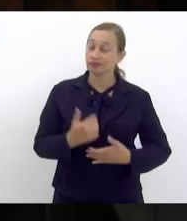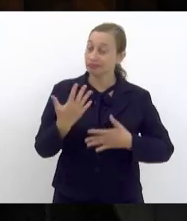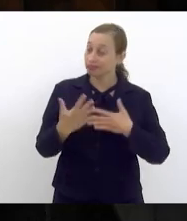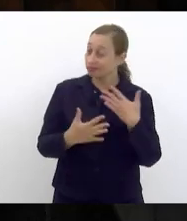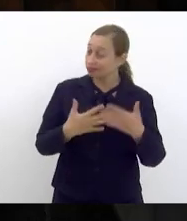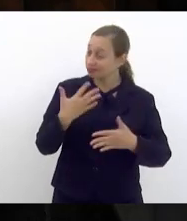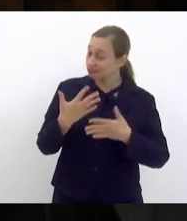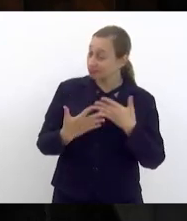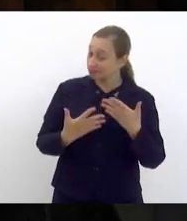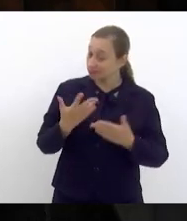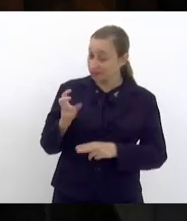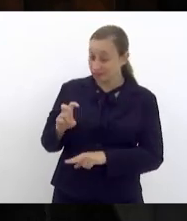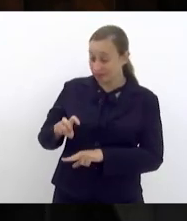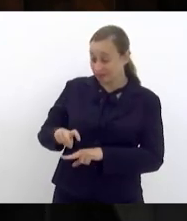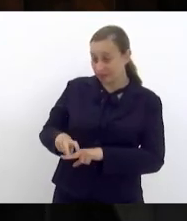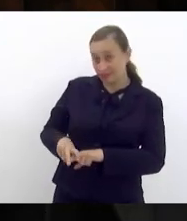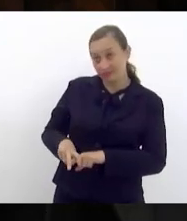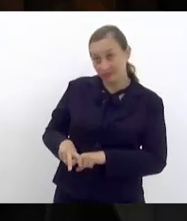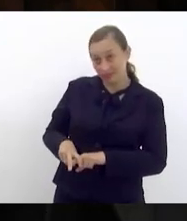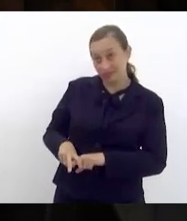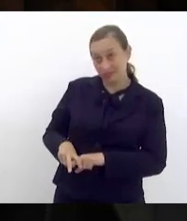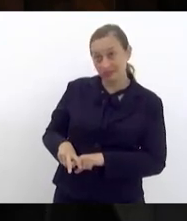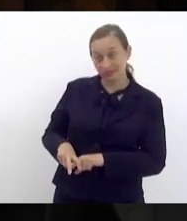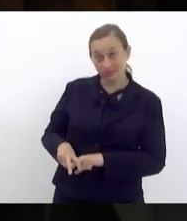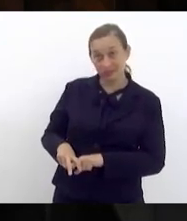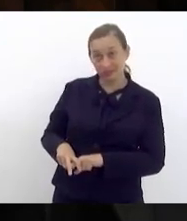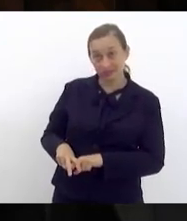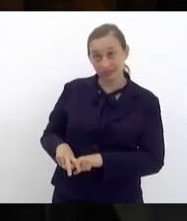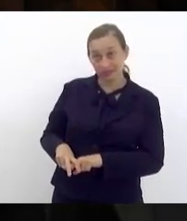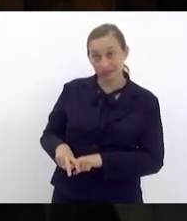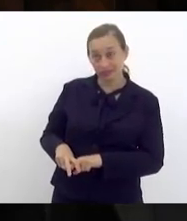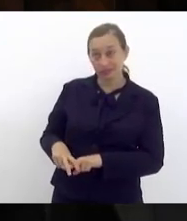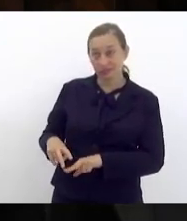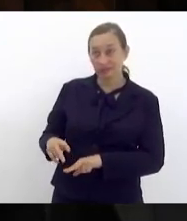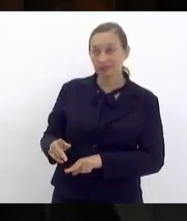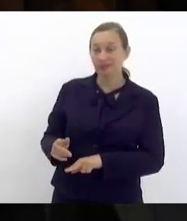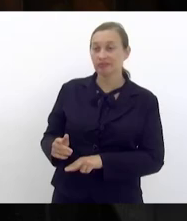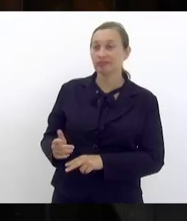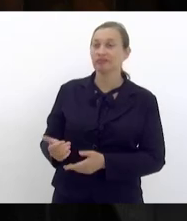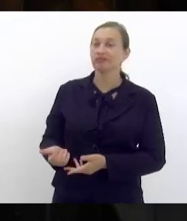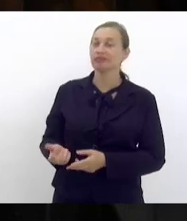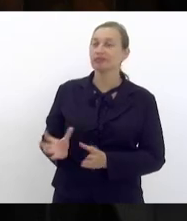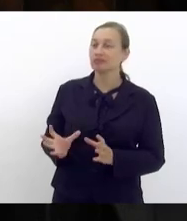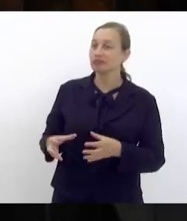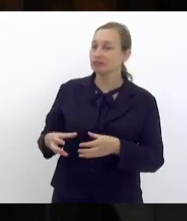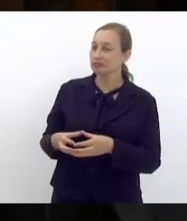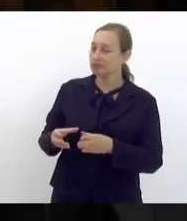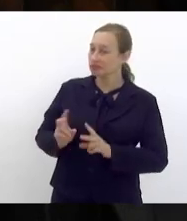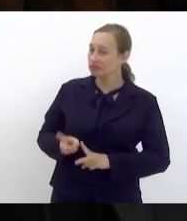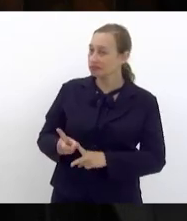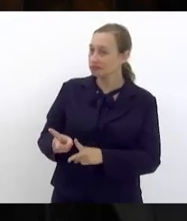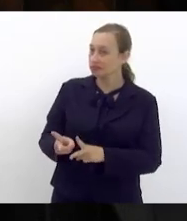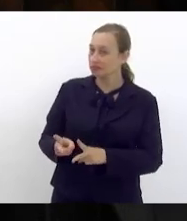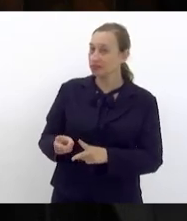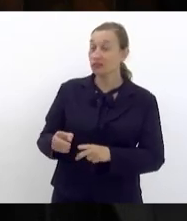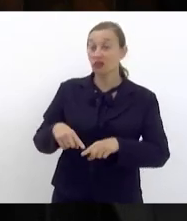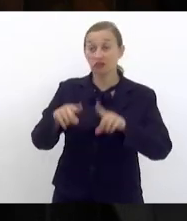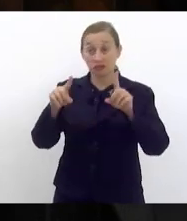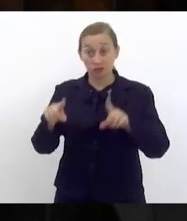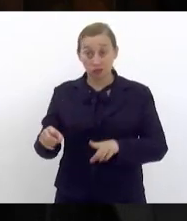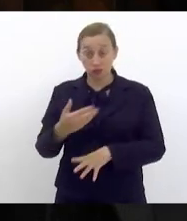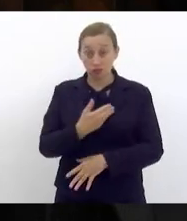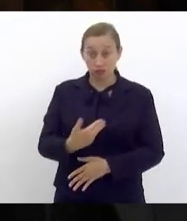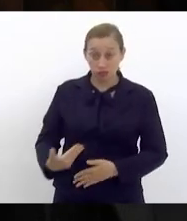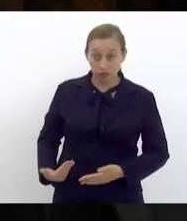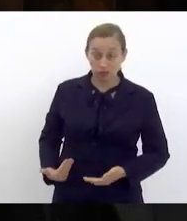altivez também a Comissão Permanente de Servidores